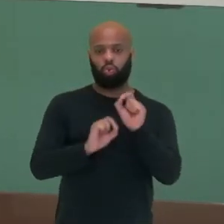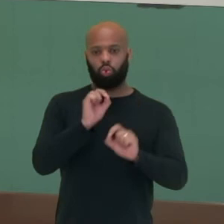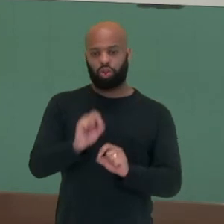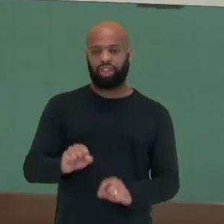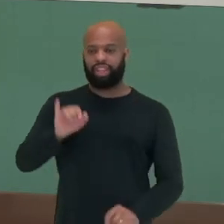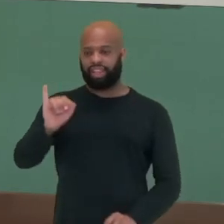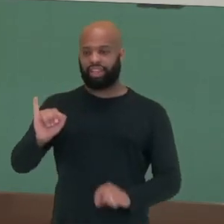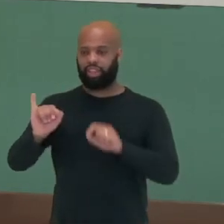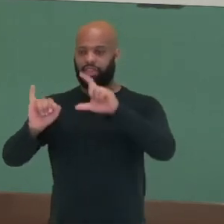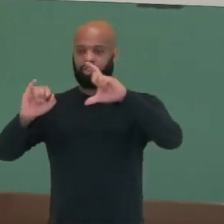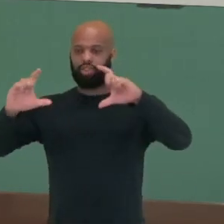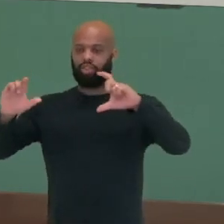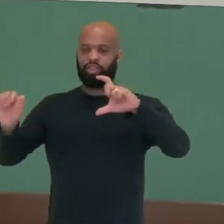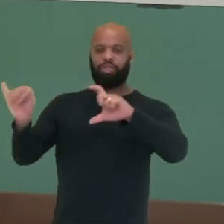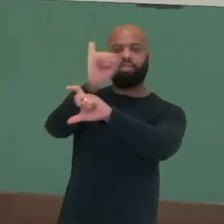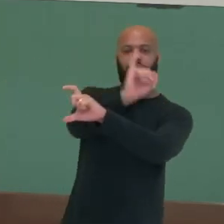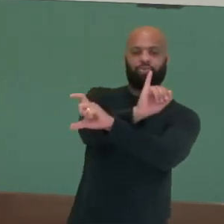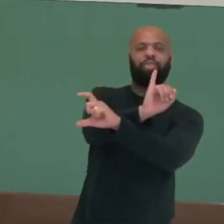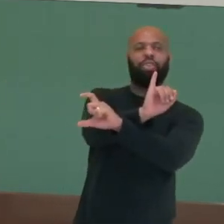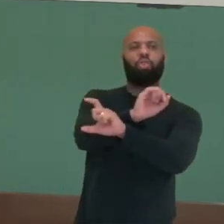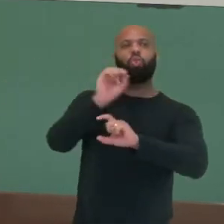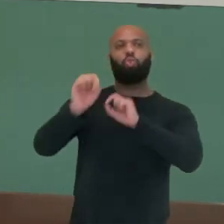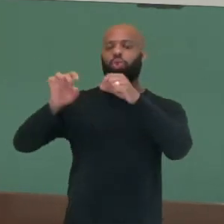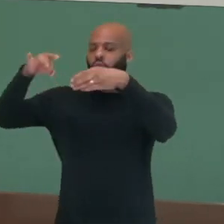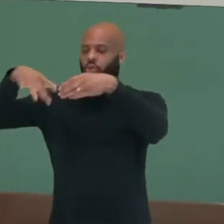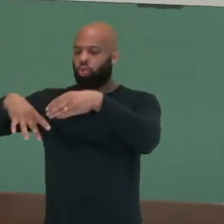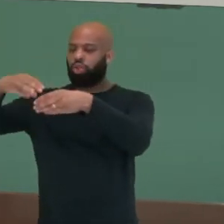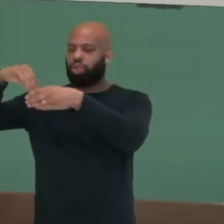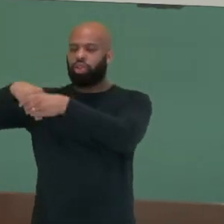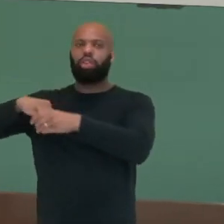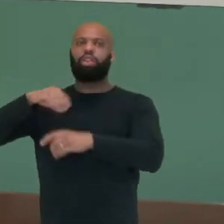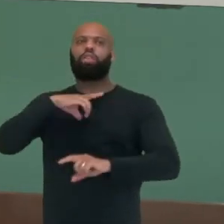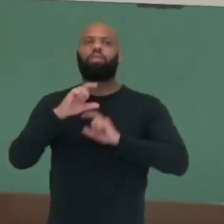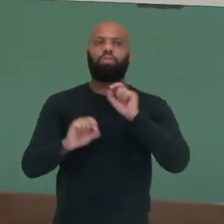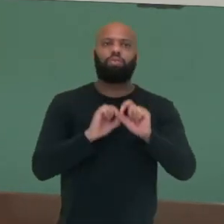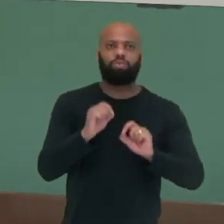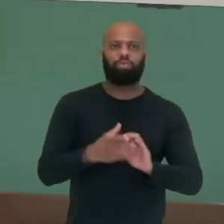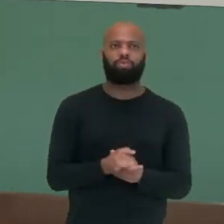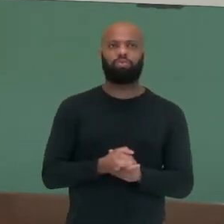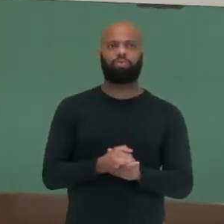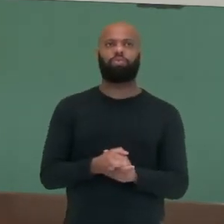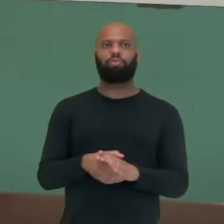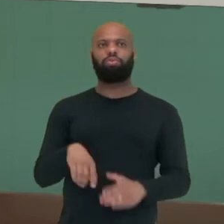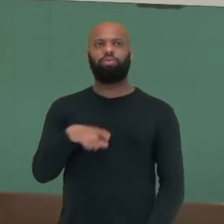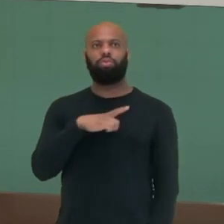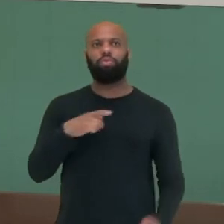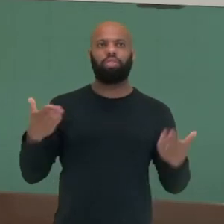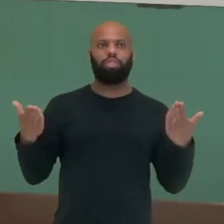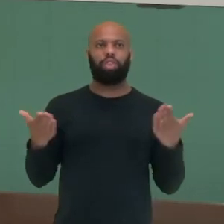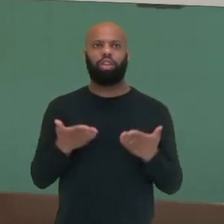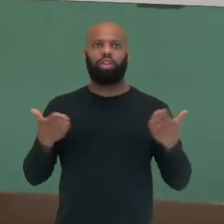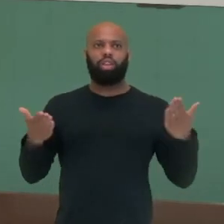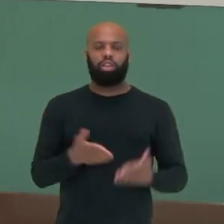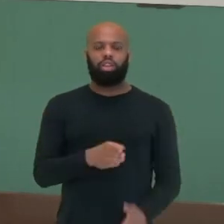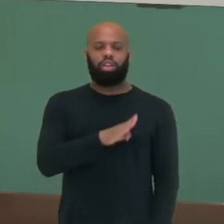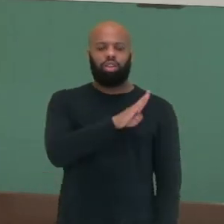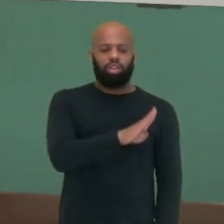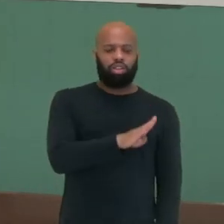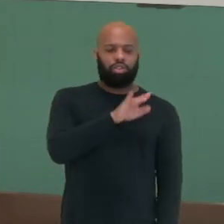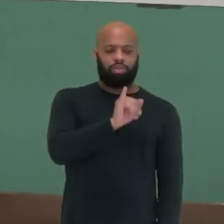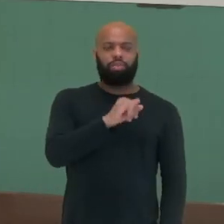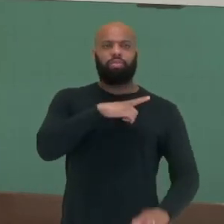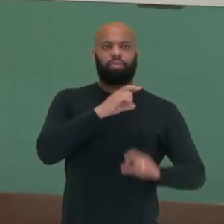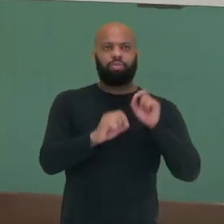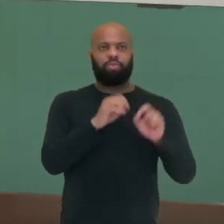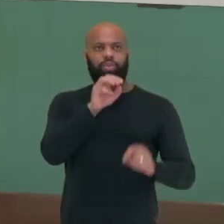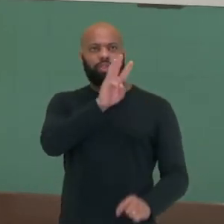e eliminar o i. Vai sobrar o que aqui? Então, nós vamos pegar aqui esta parte aqui, podemos passar o